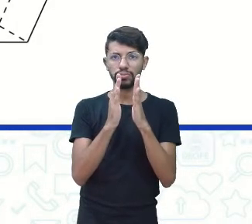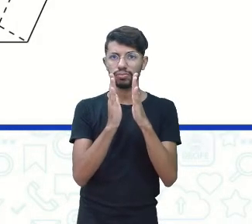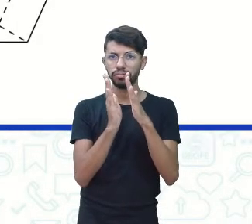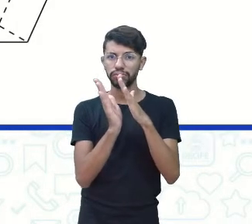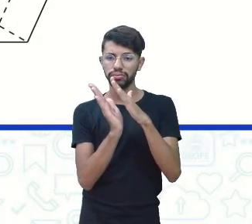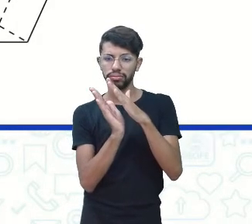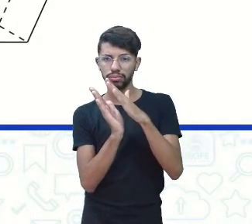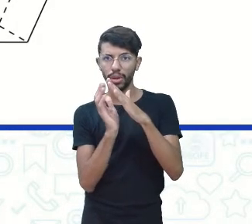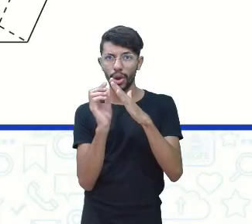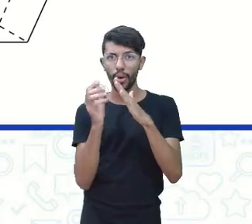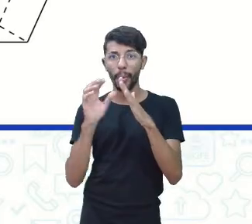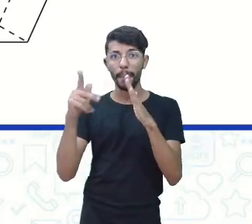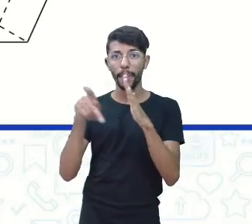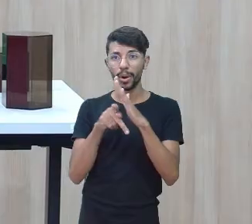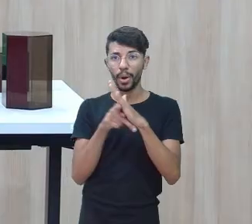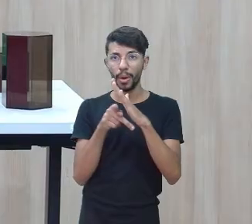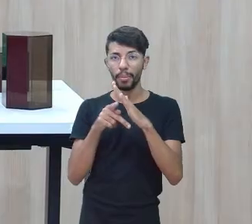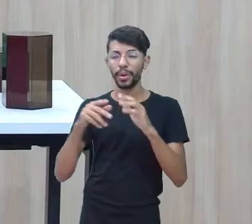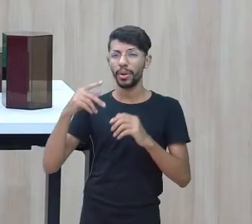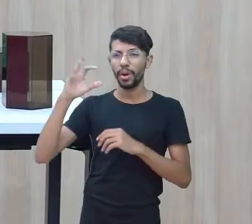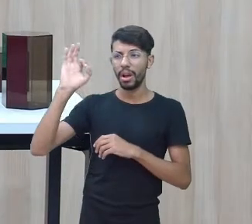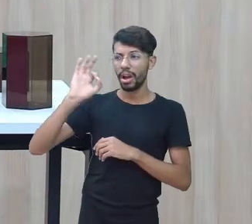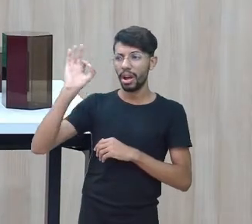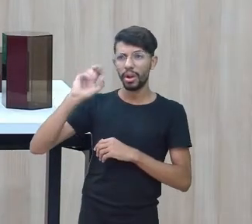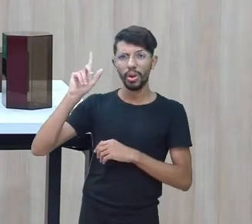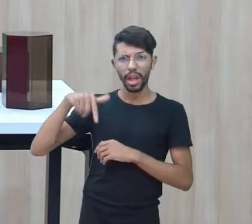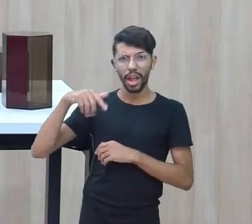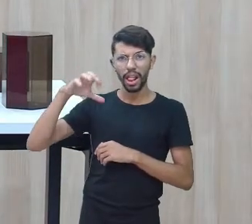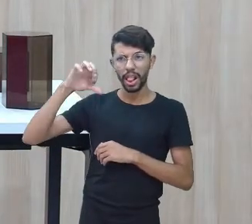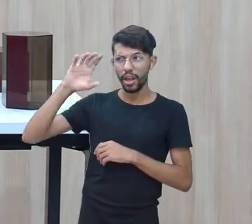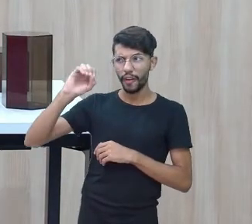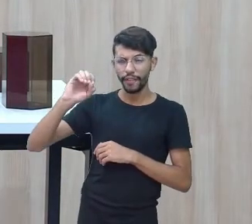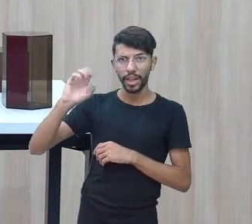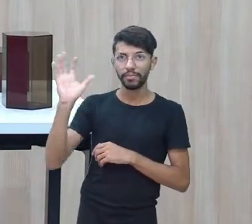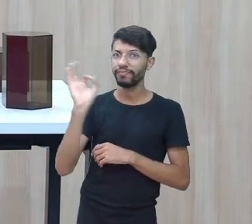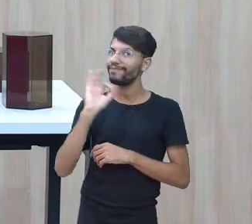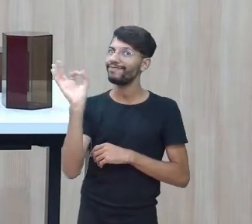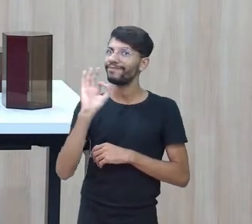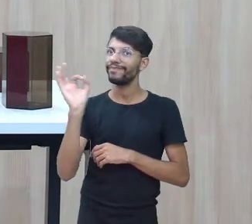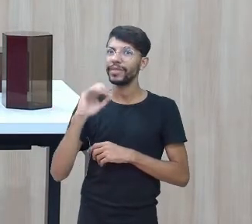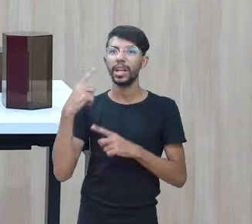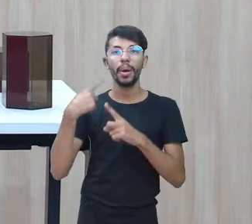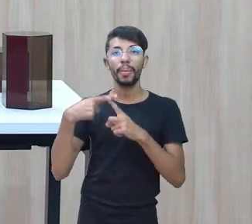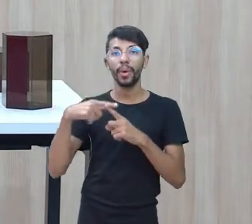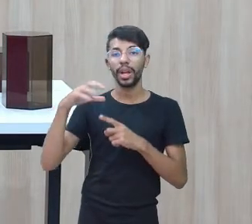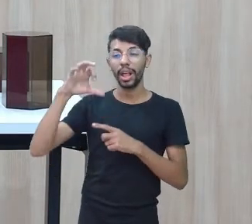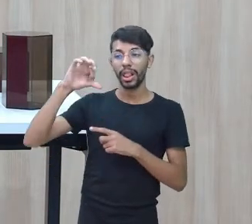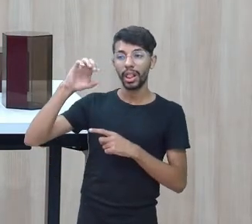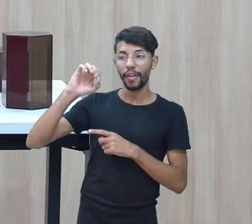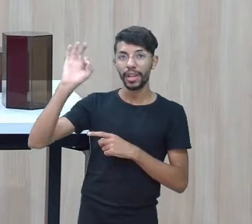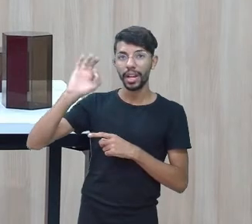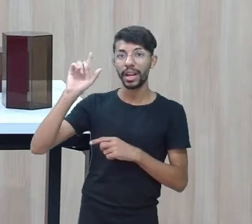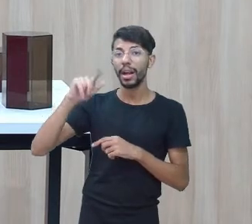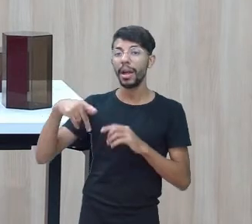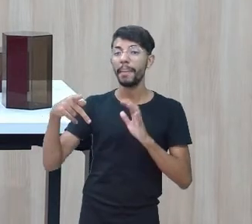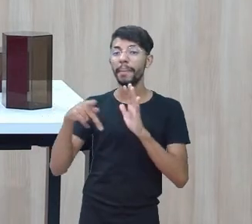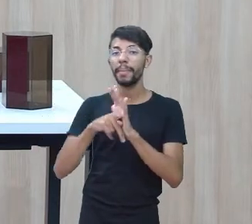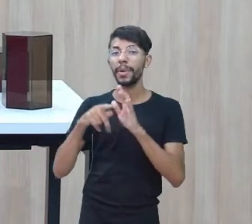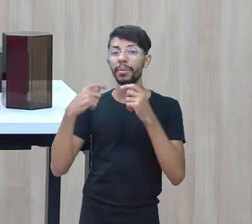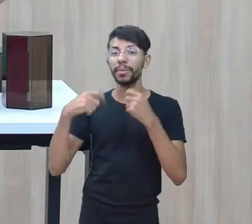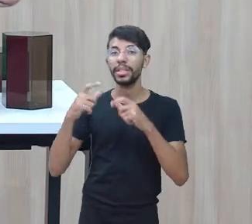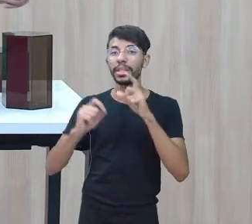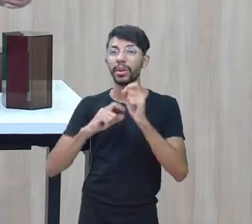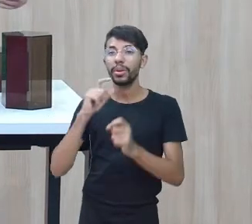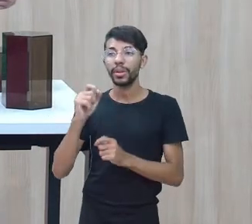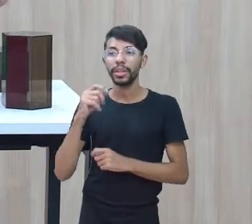ele está formando não é um ângulo de 90 graus, porque para estar um ângulo de 90 graus, ele ia estar bem em pezinho aqui, né? Então, só para a